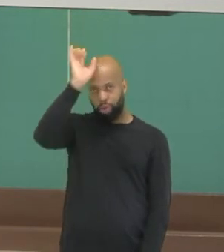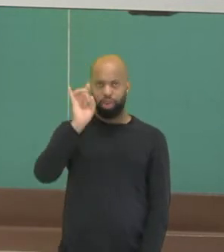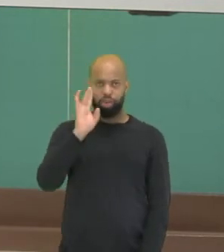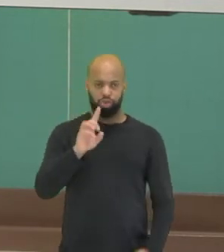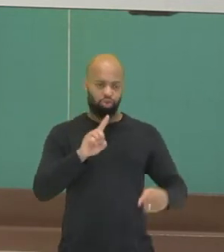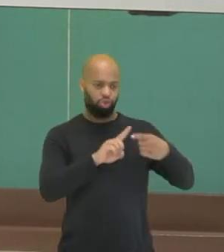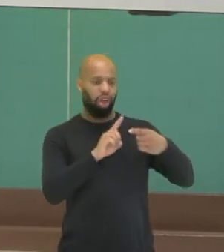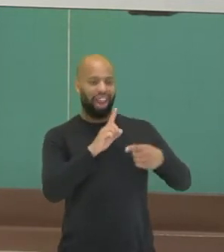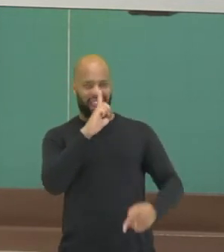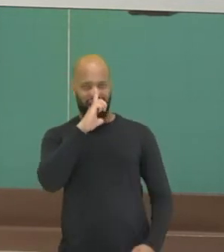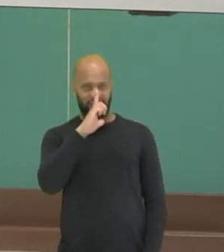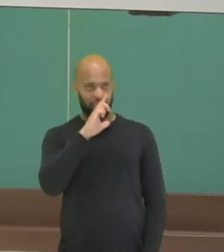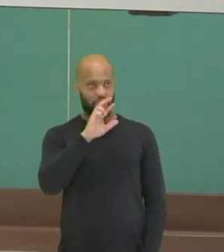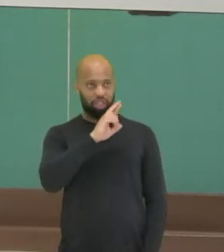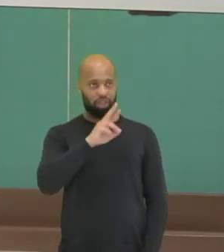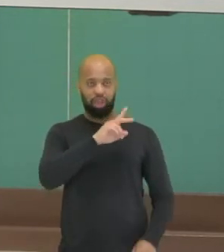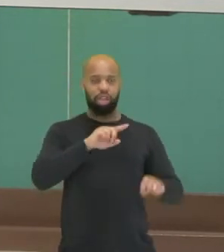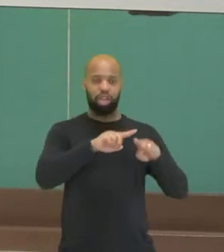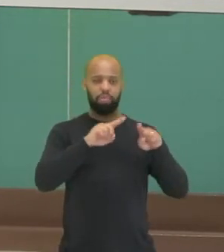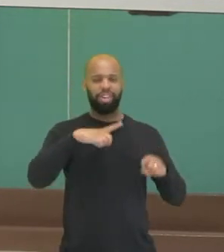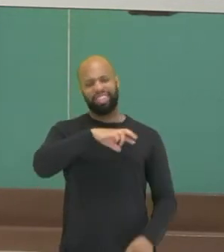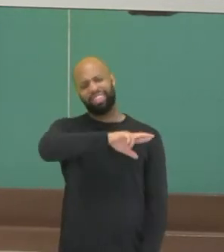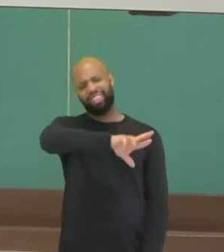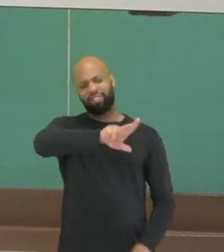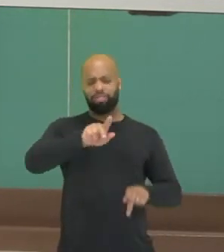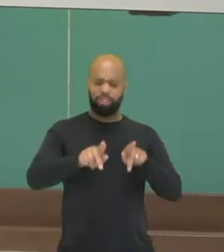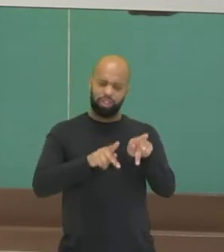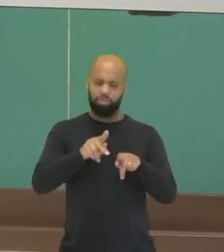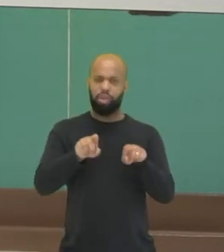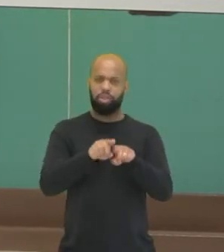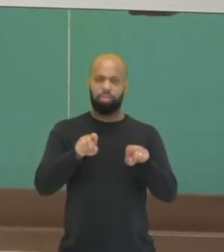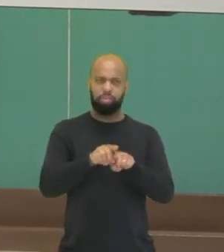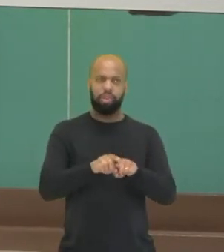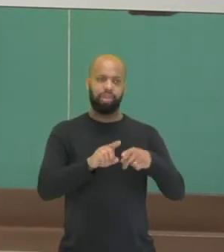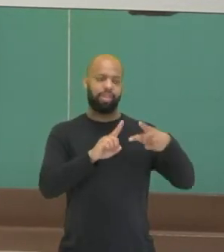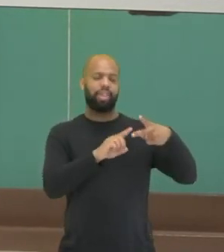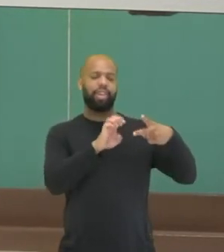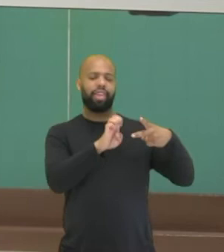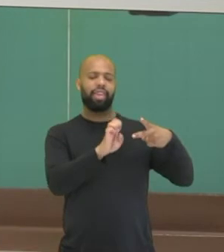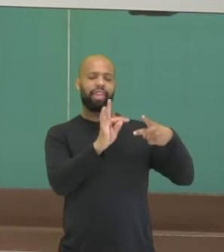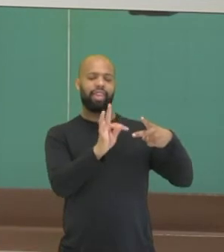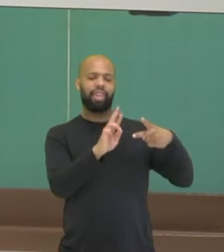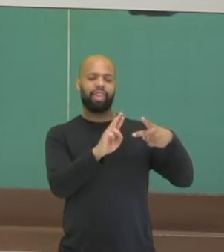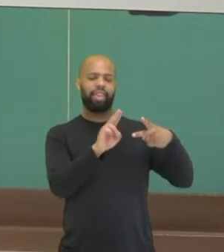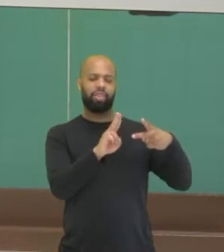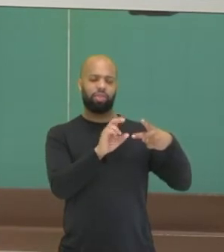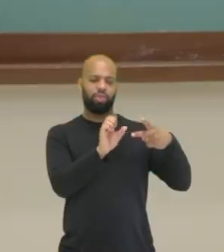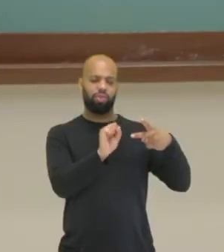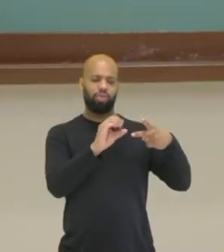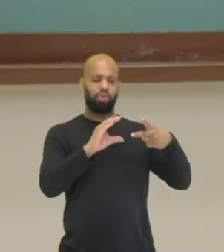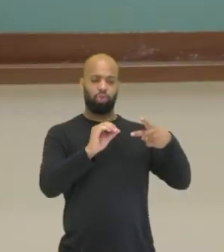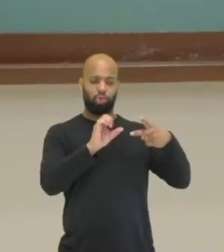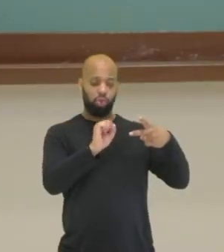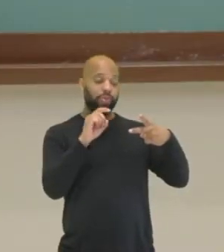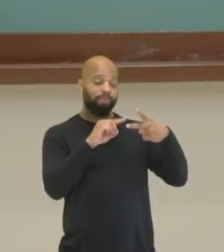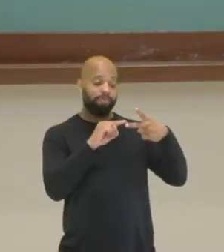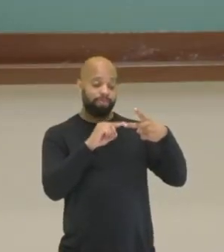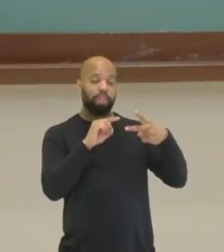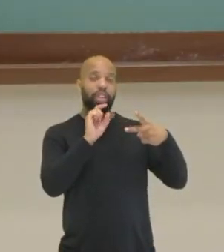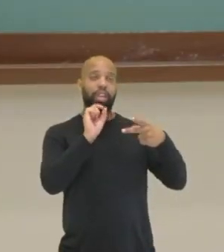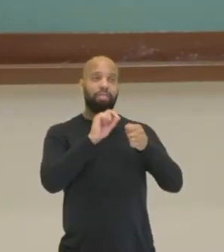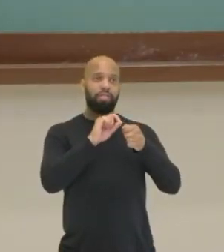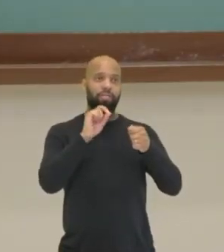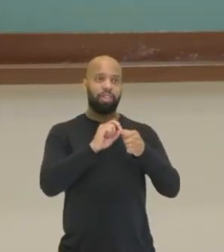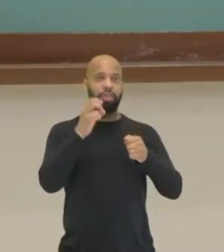os latinos, e sim, na verdade, vários povos. E os etruscos, acho que a cereja do bolo. Eles fizeram